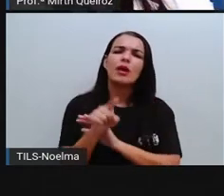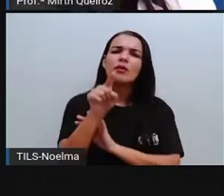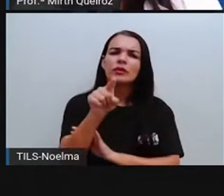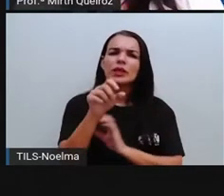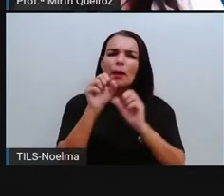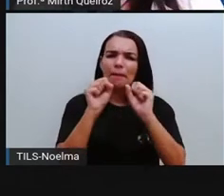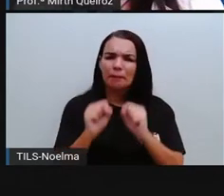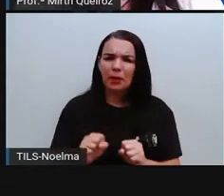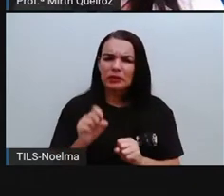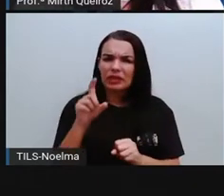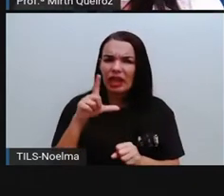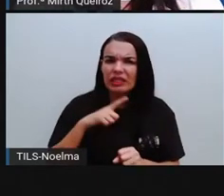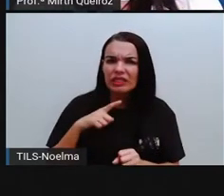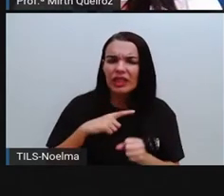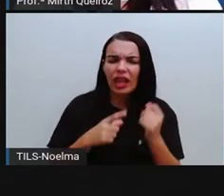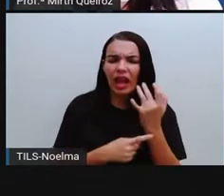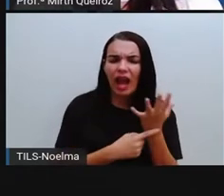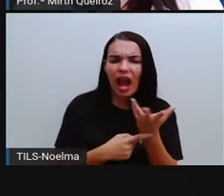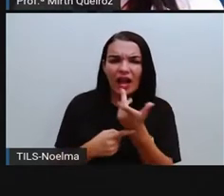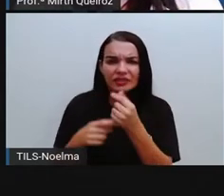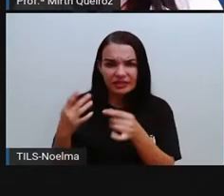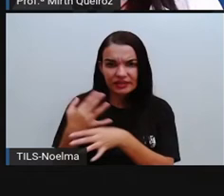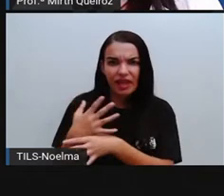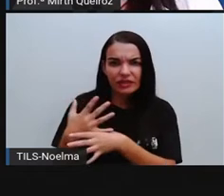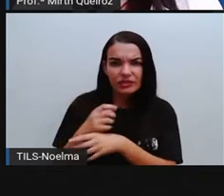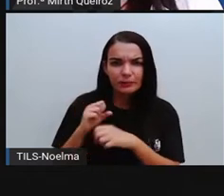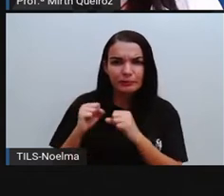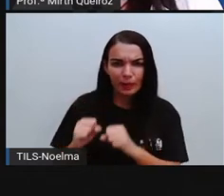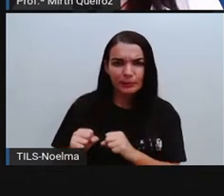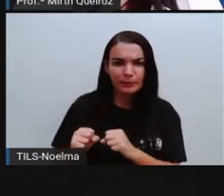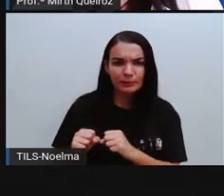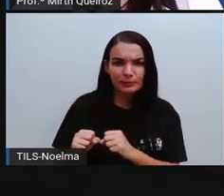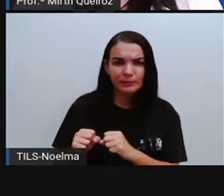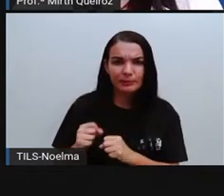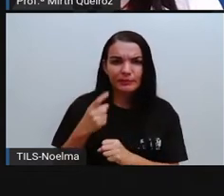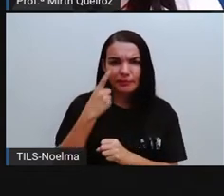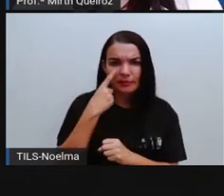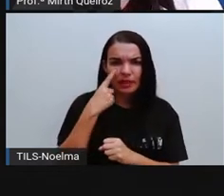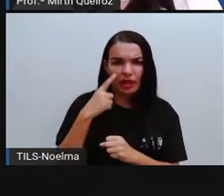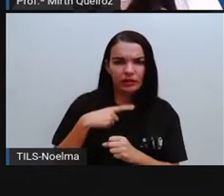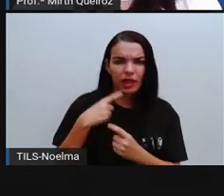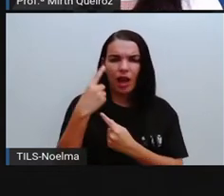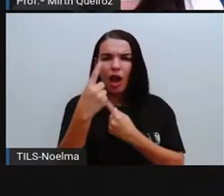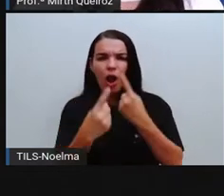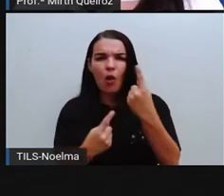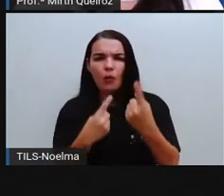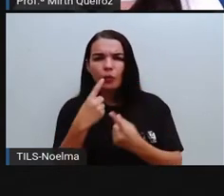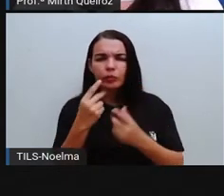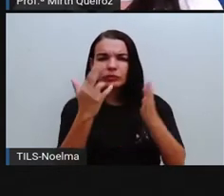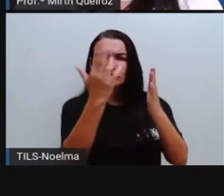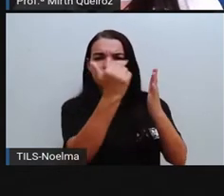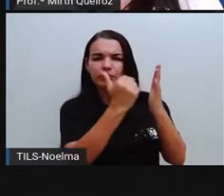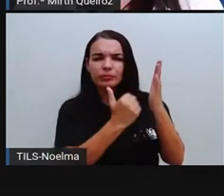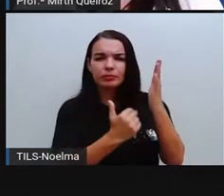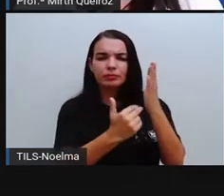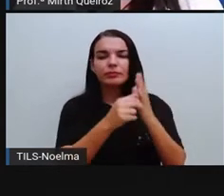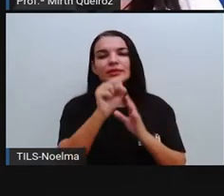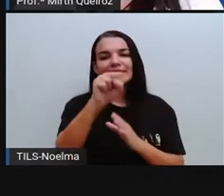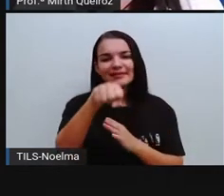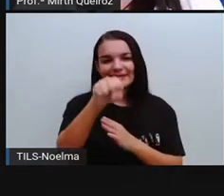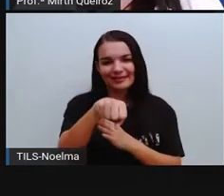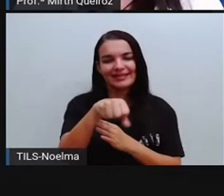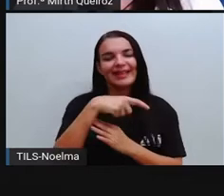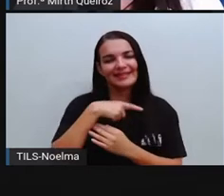isso poderia ser uma arte urbana? Nós temos aqui algumas figuras que são arte, sim. Só